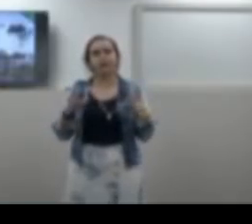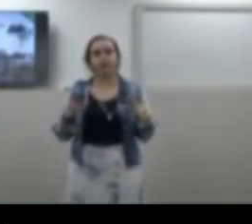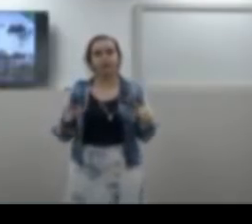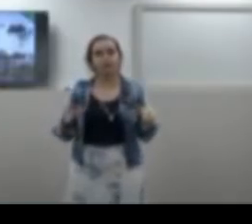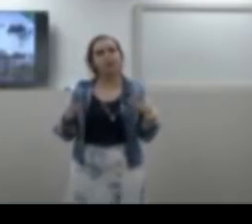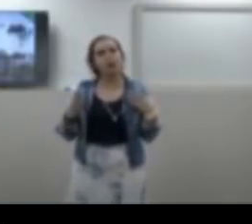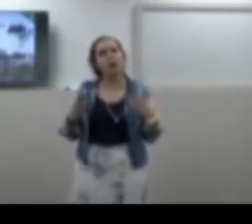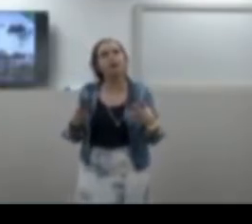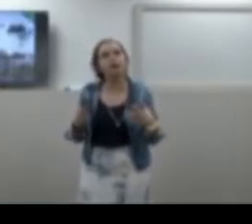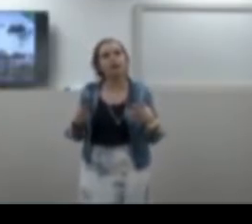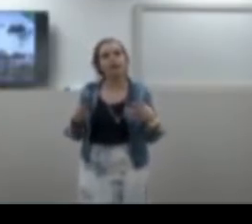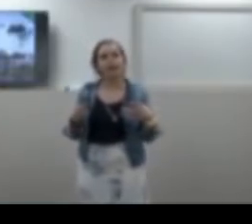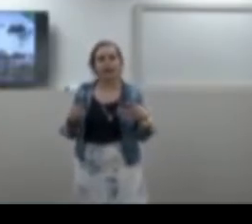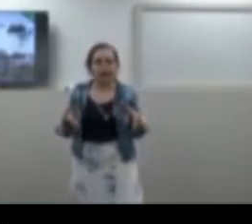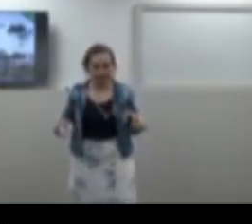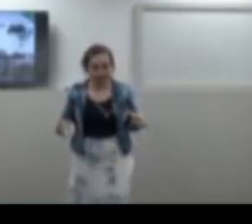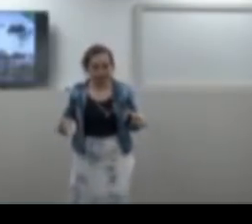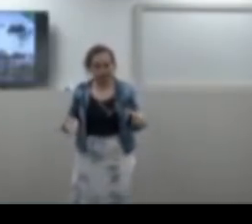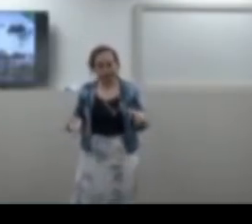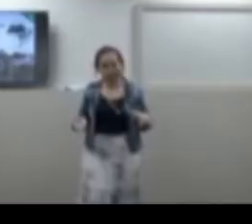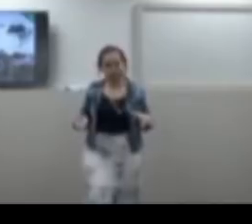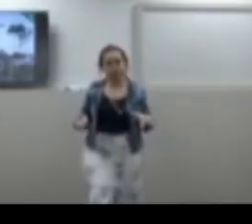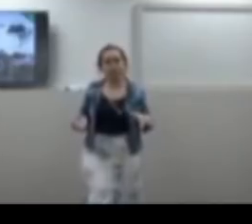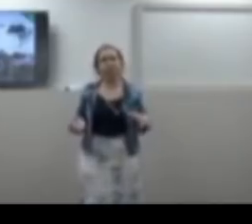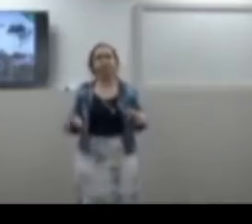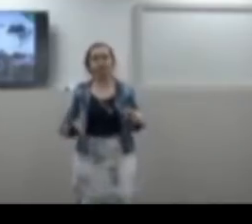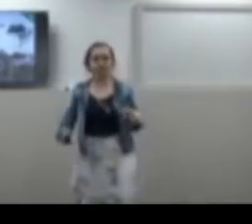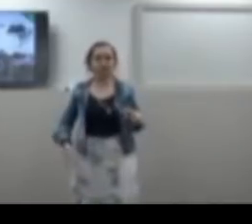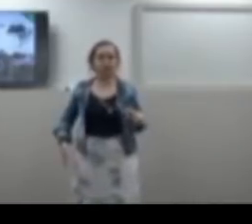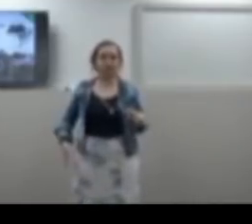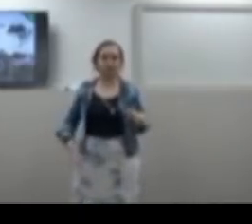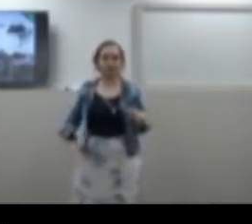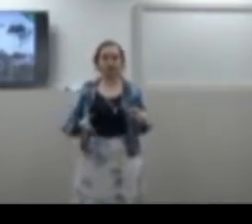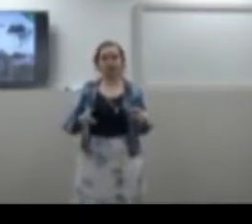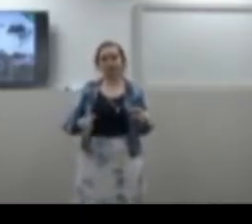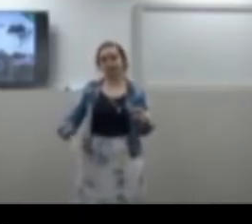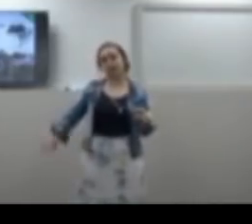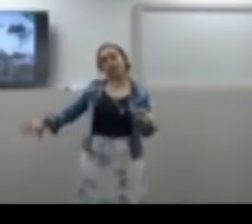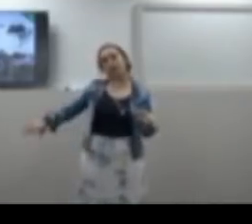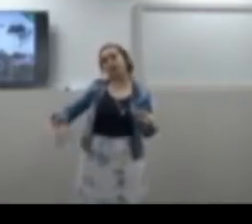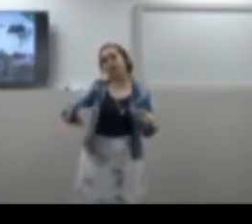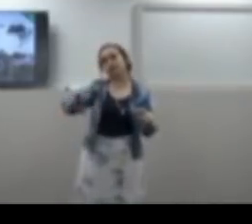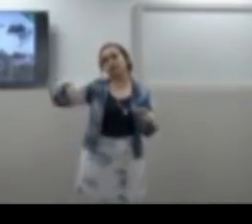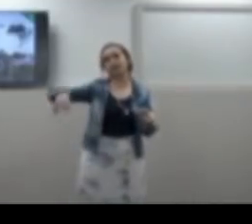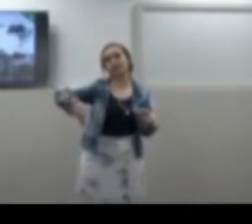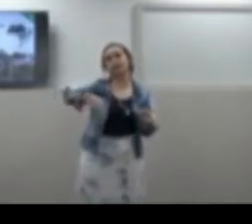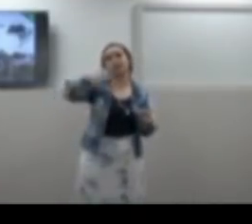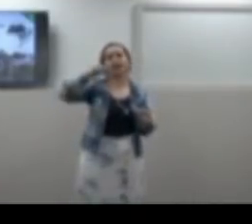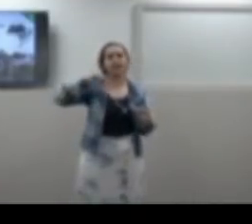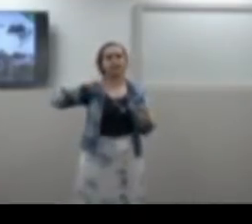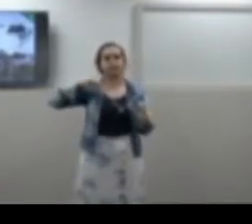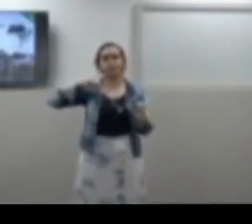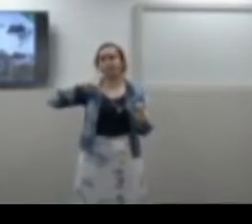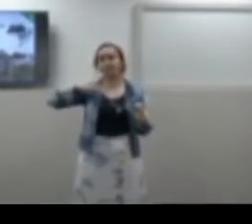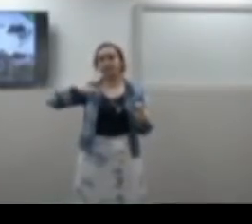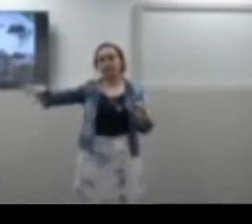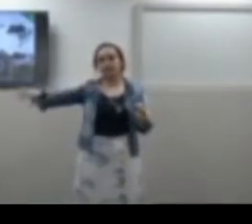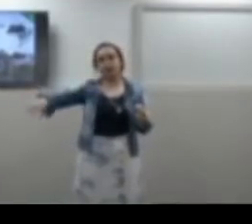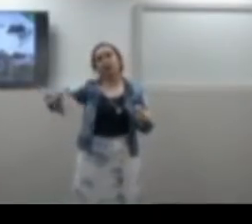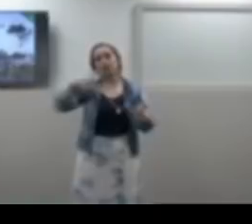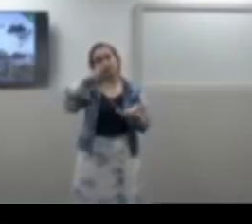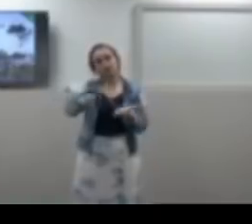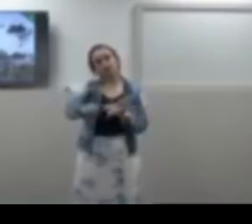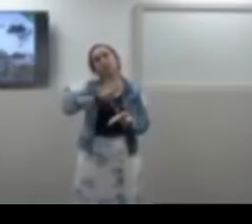um canteiro, alguma coisa, olhem como é que é. A parte onde a gente pisa, a parte onde, por exemplo, tem ali um canteiro onde passa a bicicleta, onde